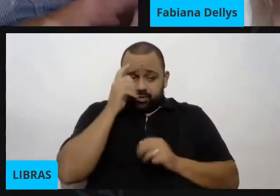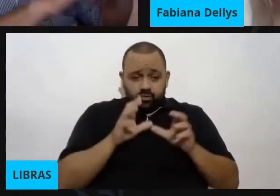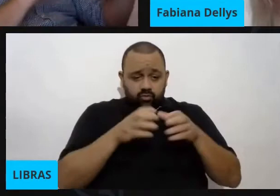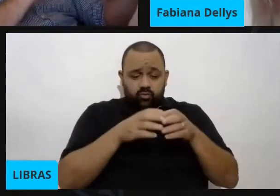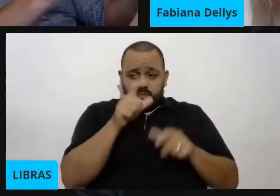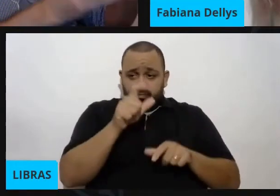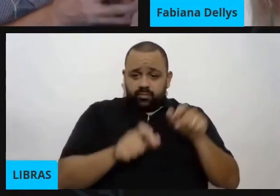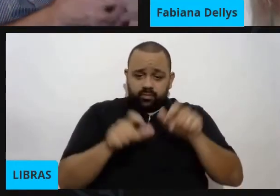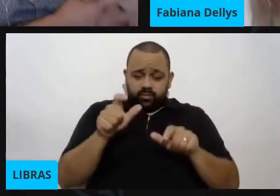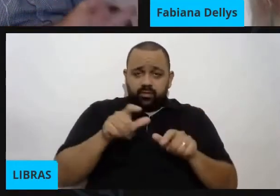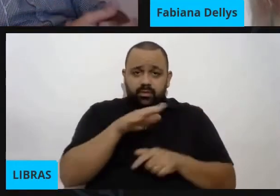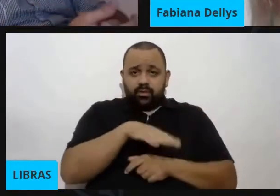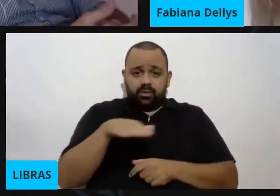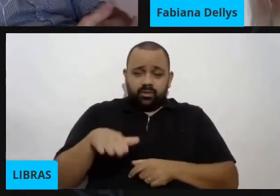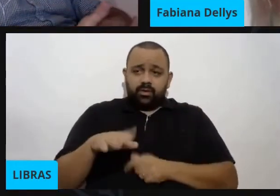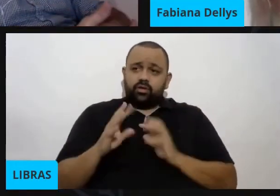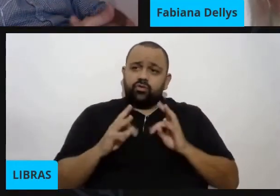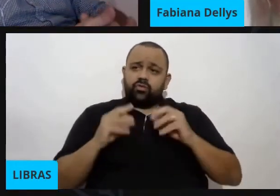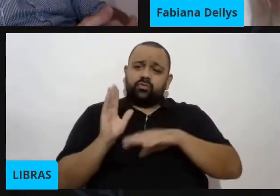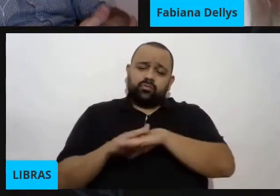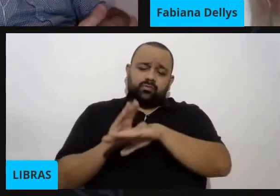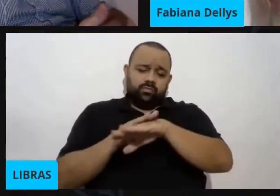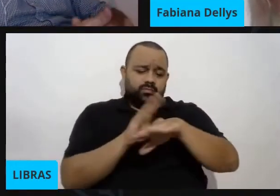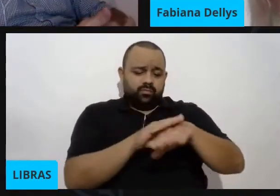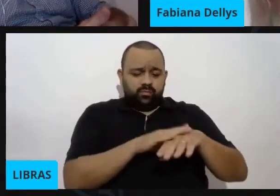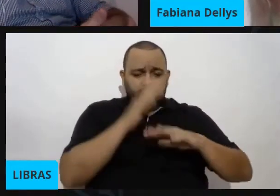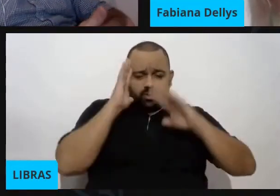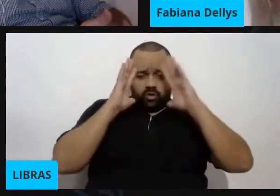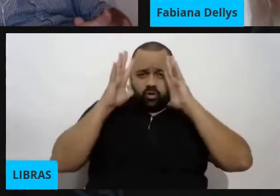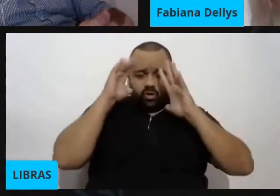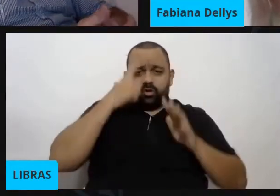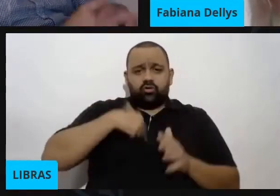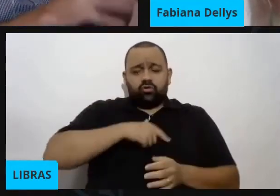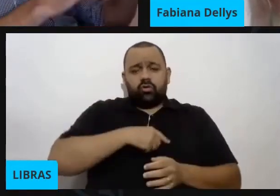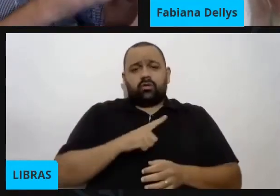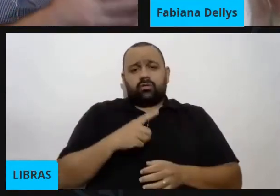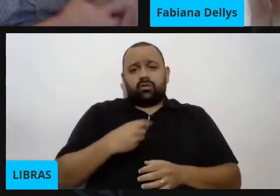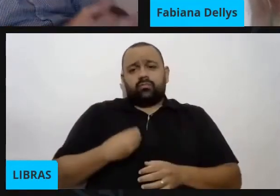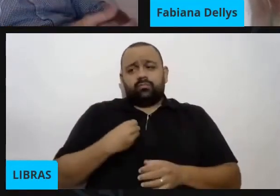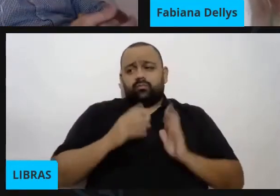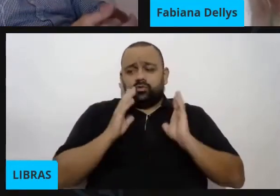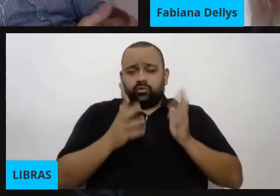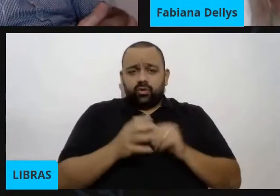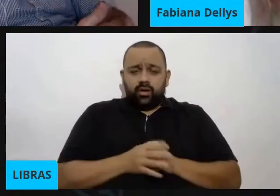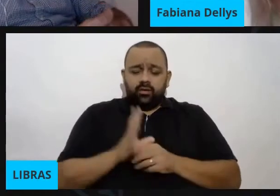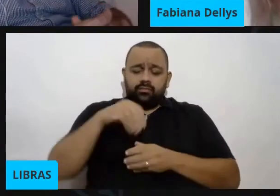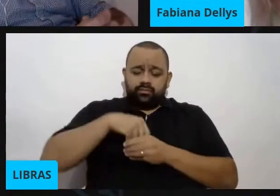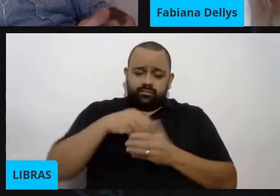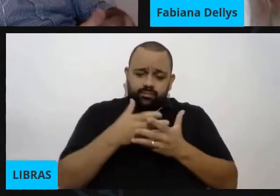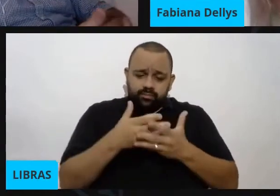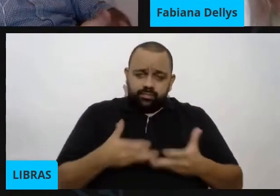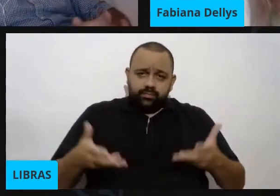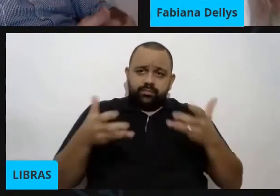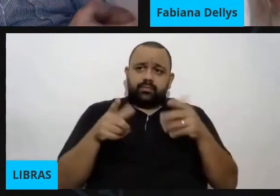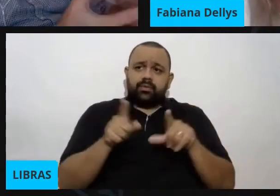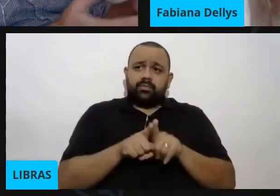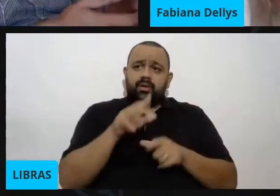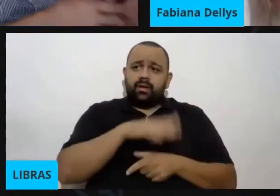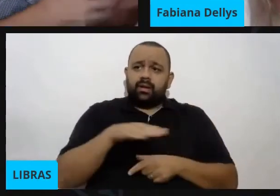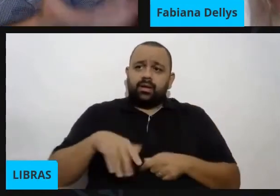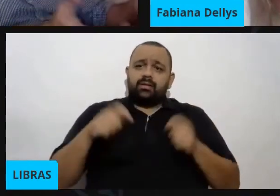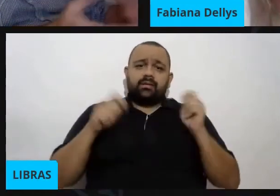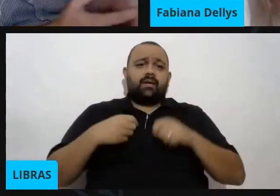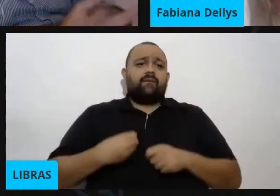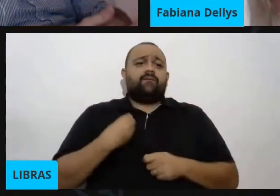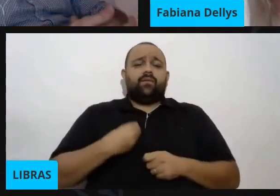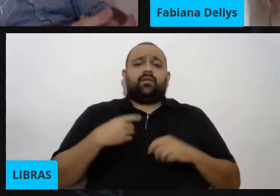crianças, apesar de todos esses construtos teóricos que a gente tem, o quanto dentro dessa condição a criança pode estar vivendo tudo